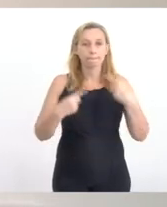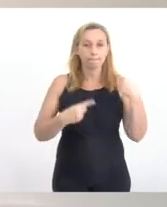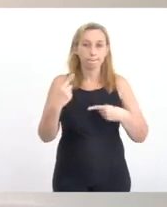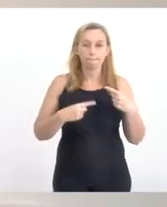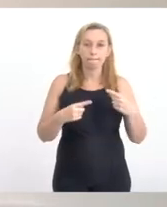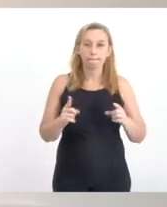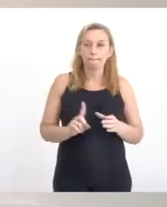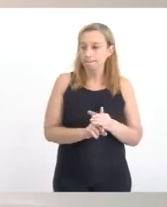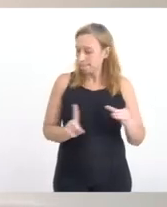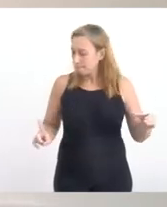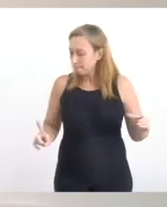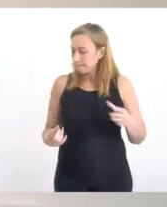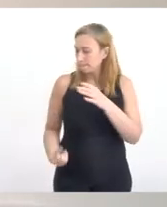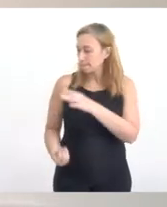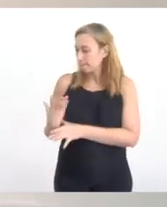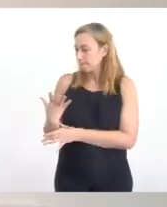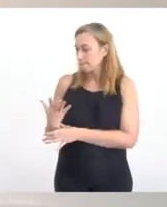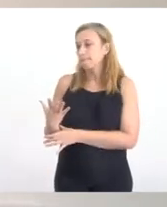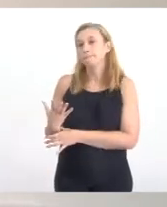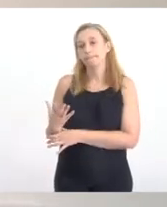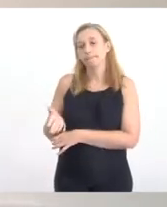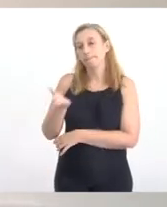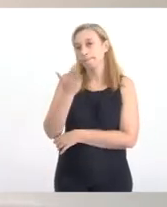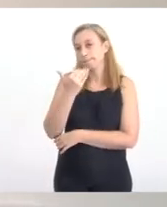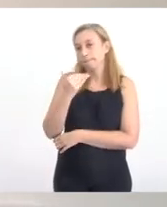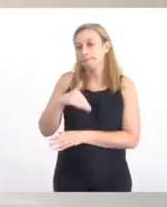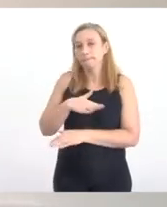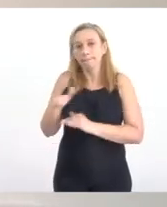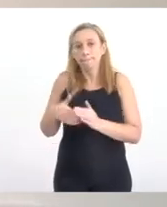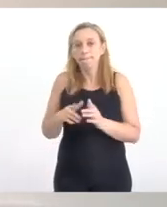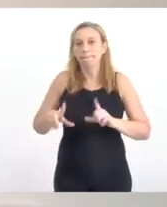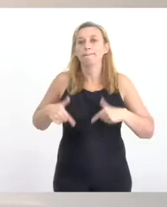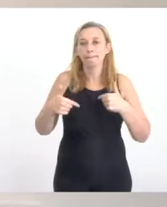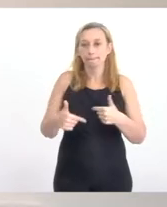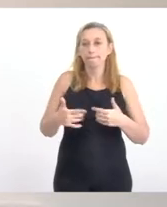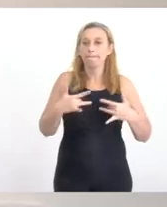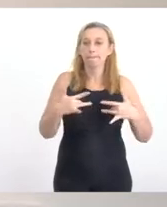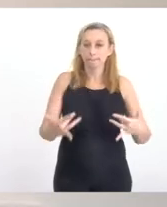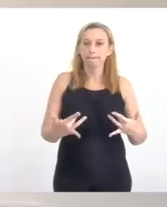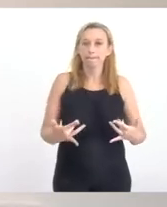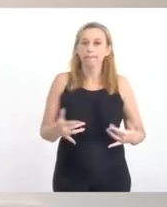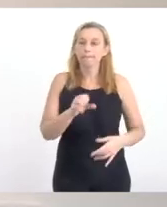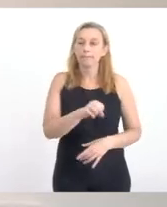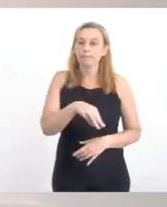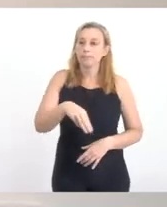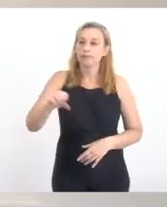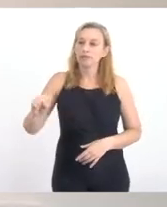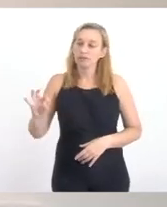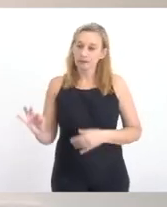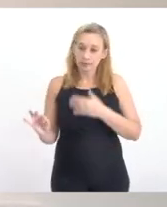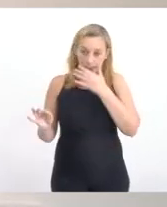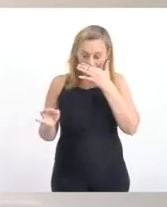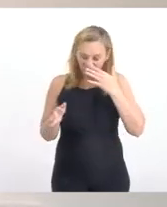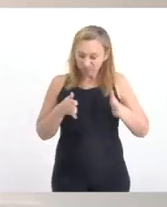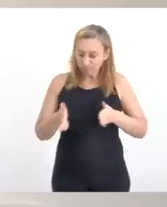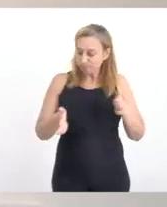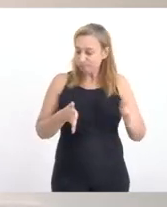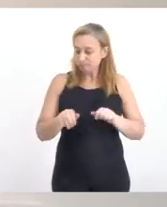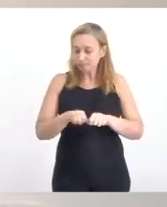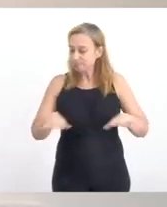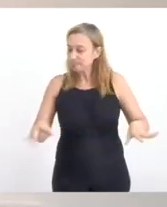foi fazer o isolamento produtivo e produzir alimento e aí com todas as ações e solidariedade ao MST durante essa pandemia